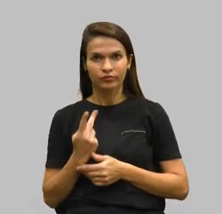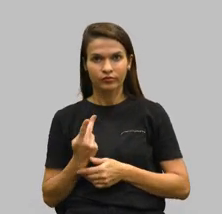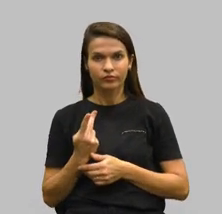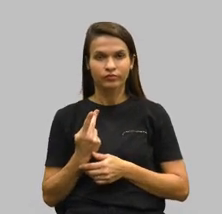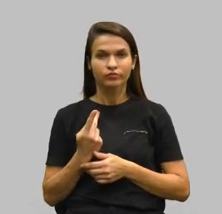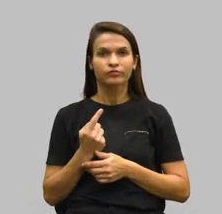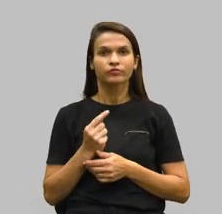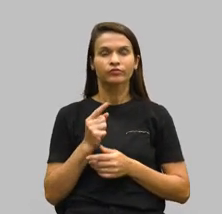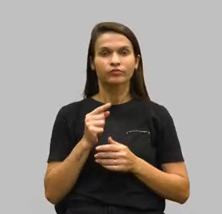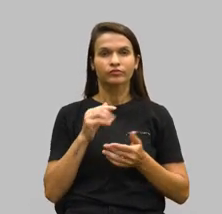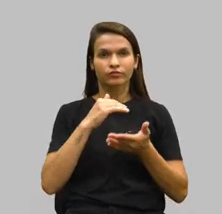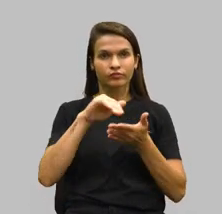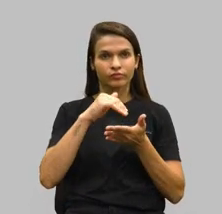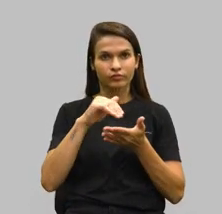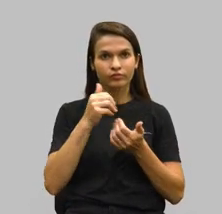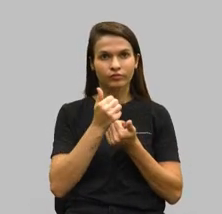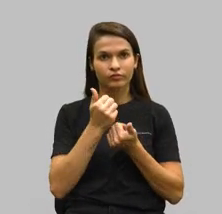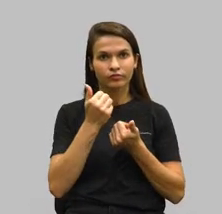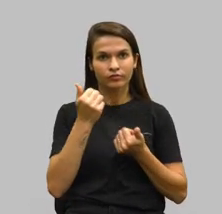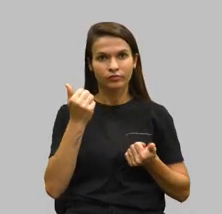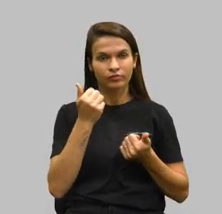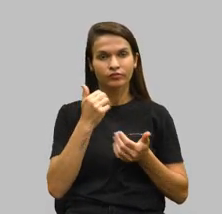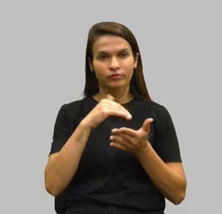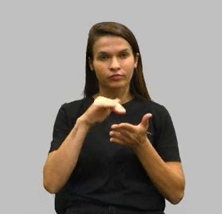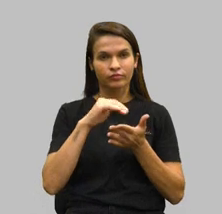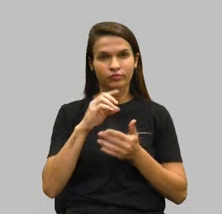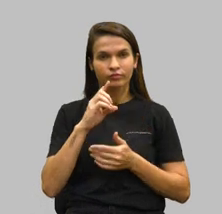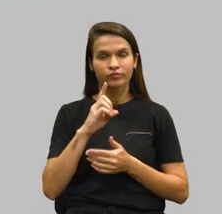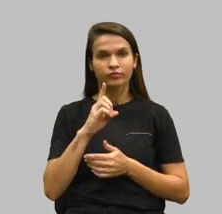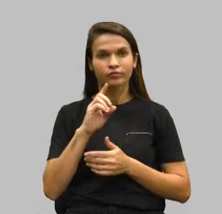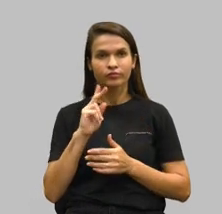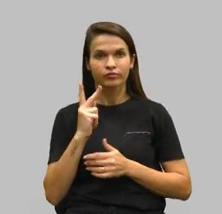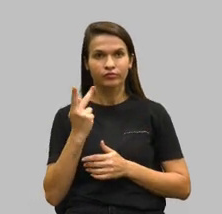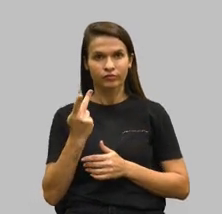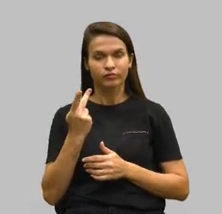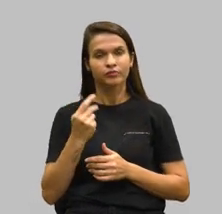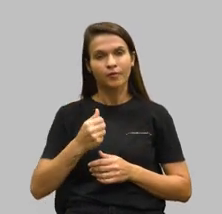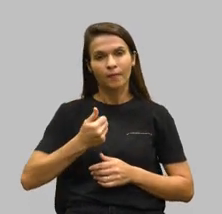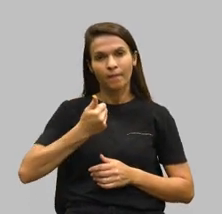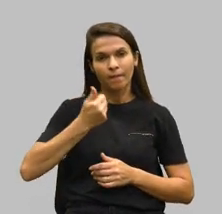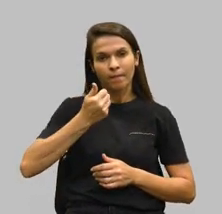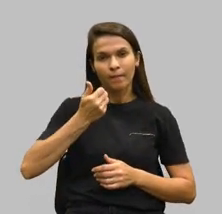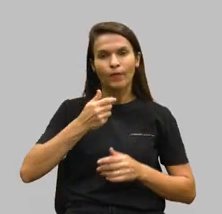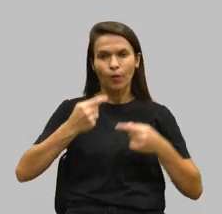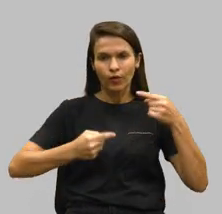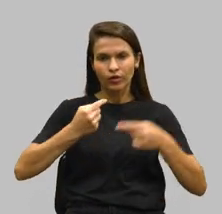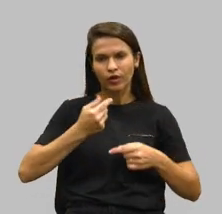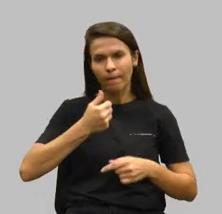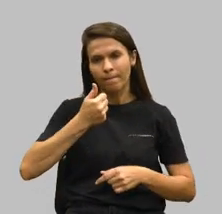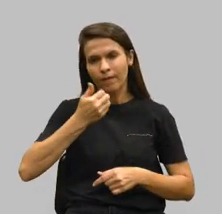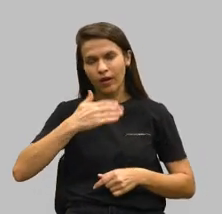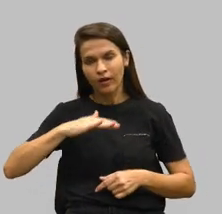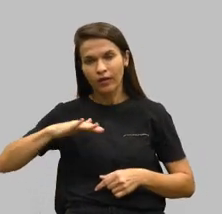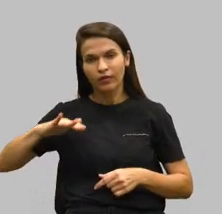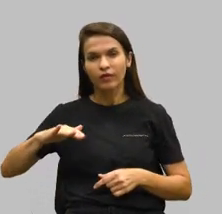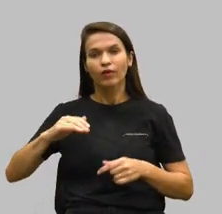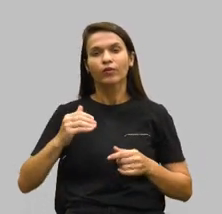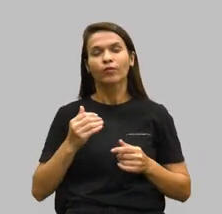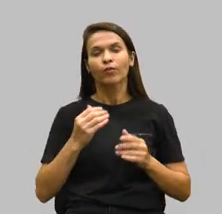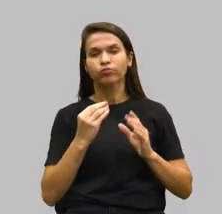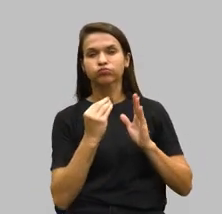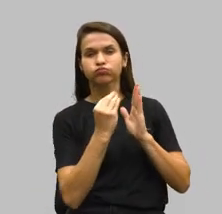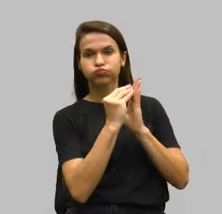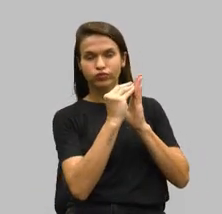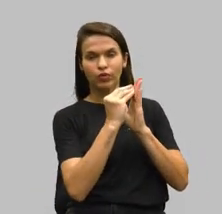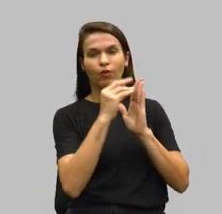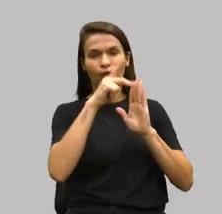Humanos é importante falarmos do do da nossa primeira infância da política da primeira infância em que foi publicado o Decreto que dispõe a